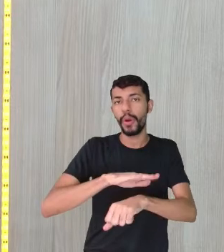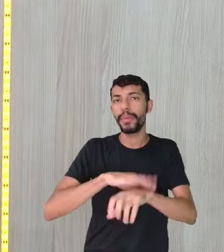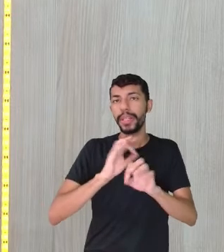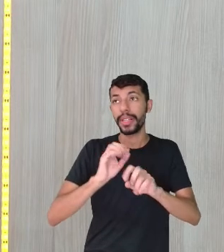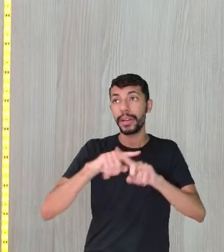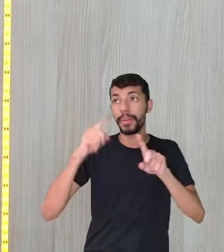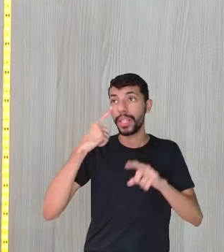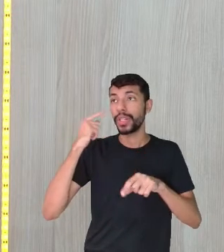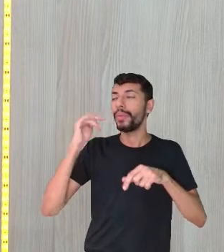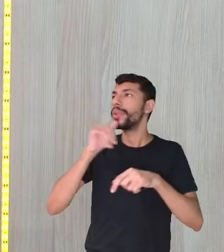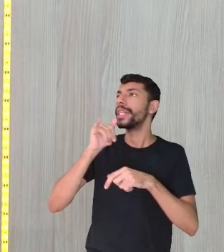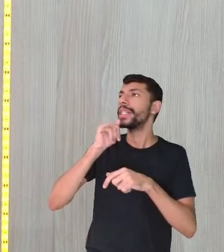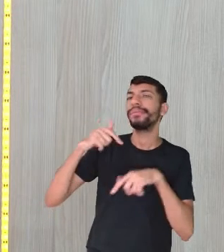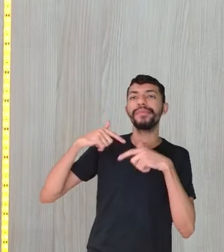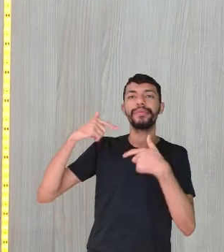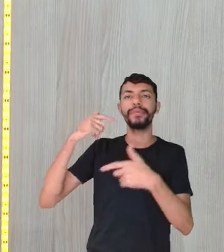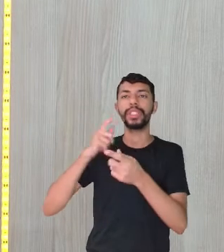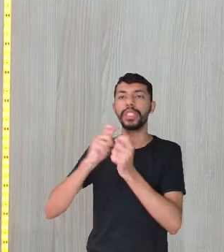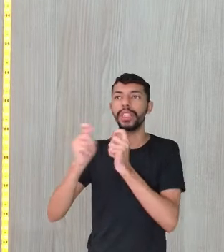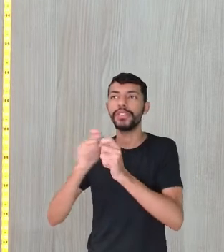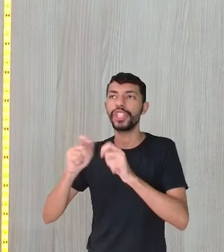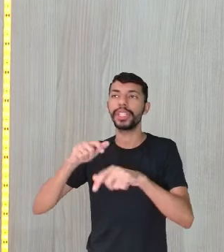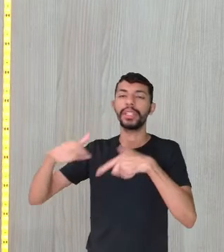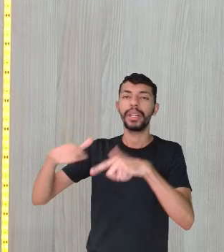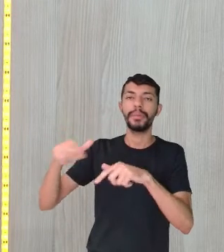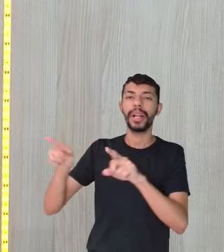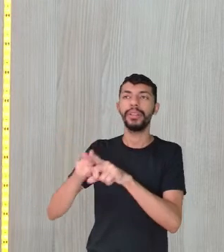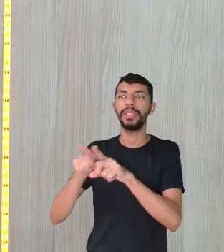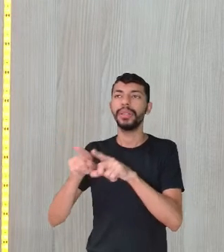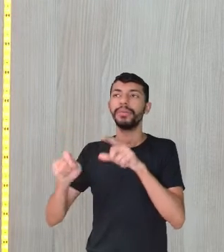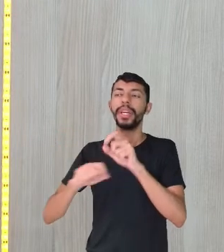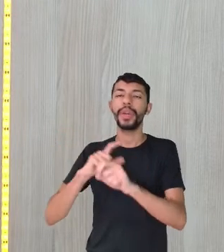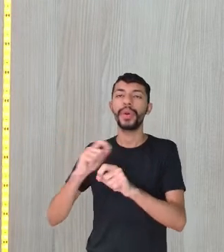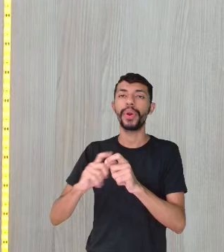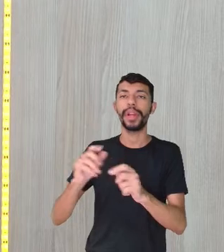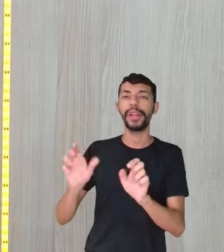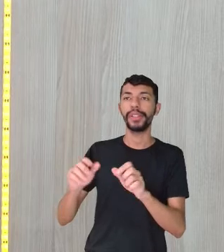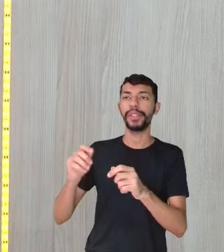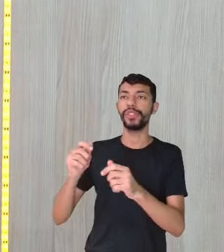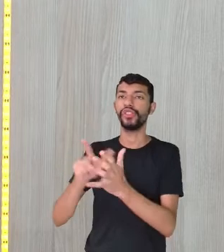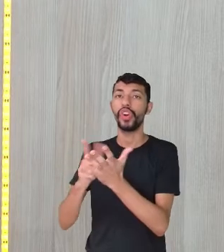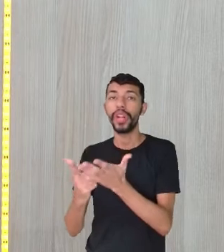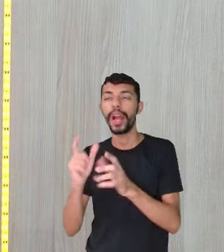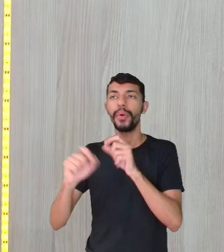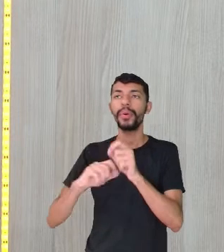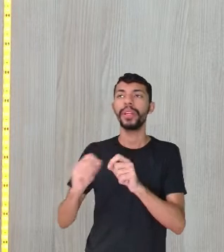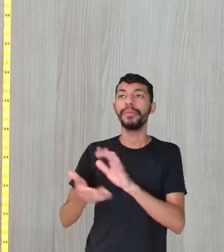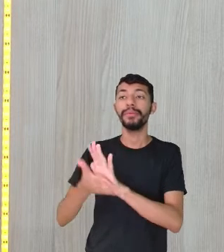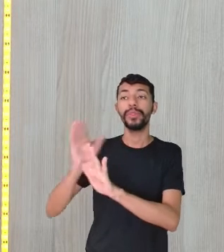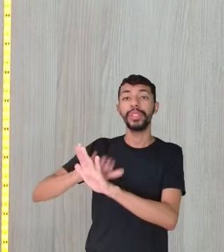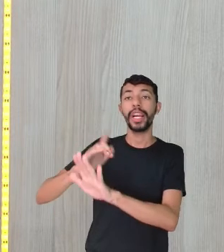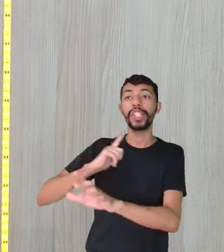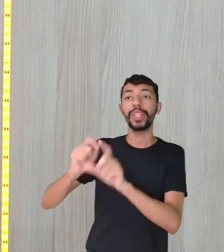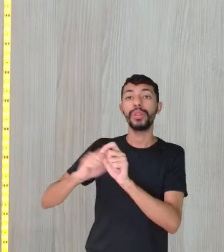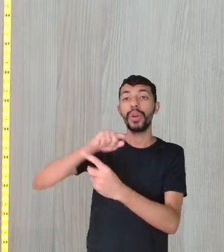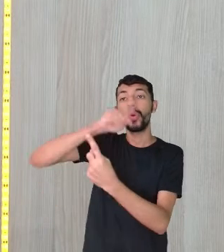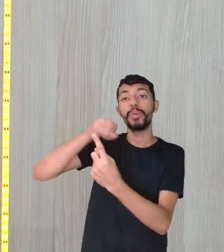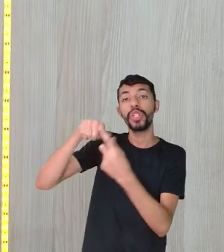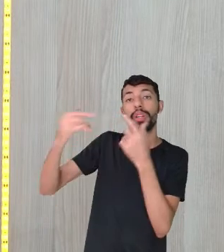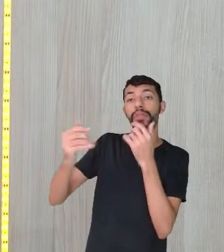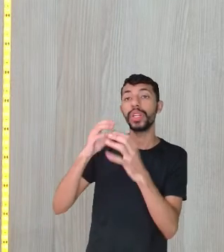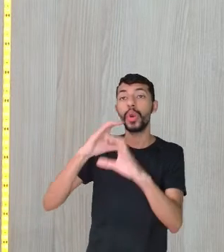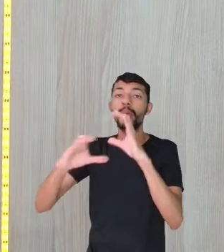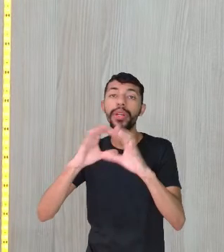de imprensa, existe uma intenção por trás daquela organização, né? Normalmente quer se comunicar alguma coisa. Então,